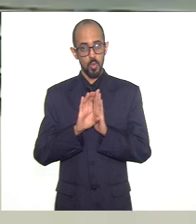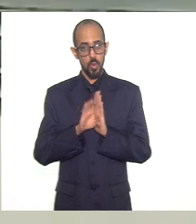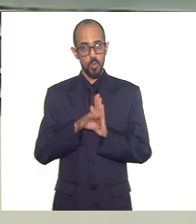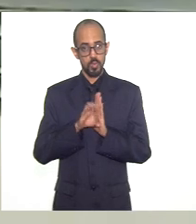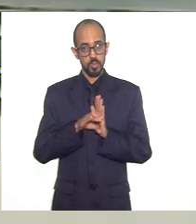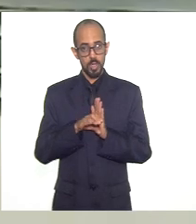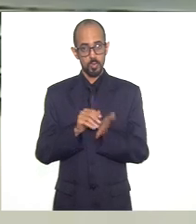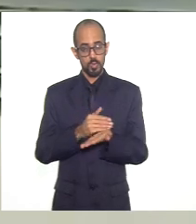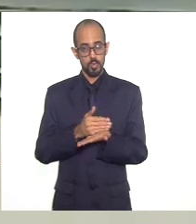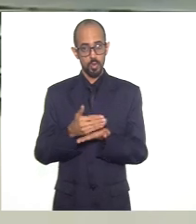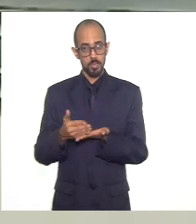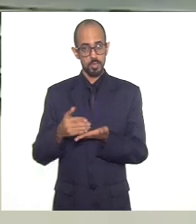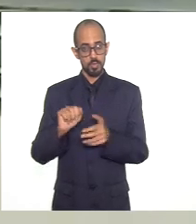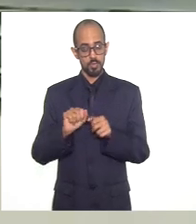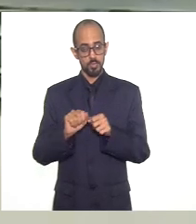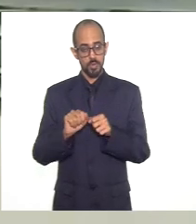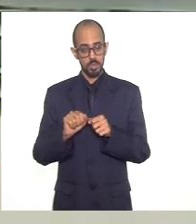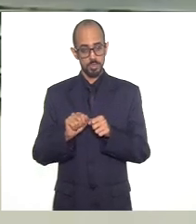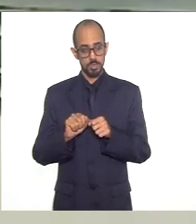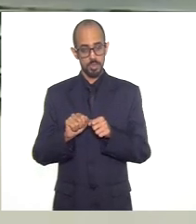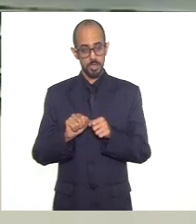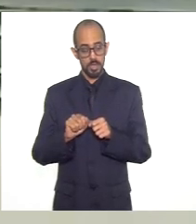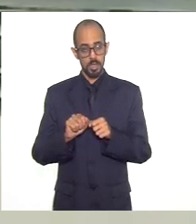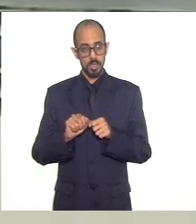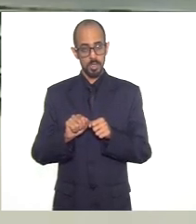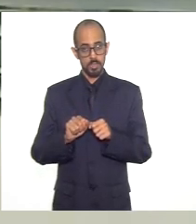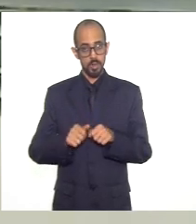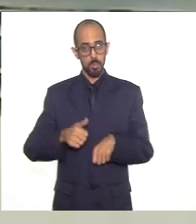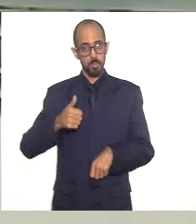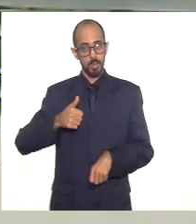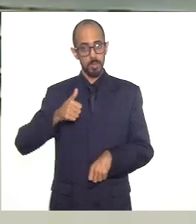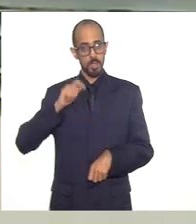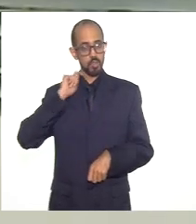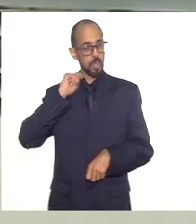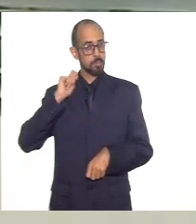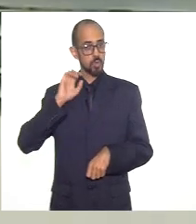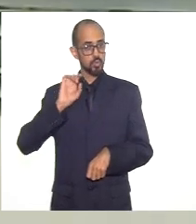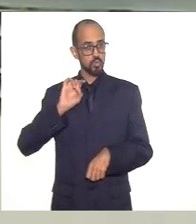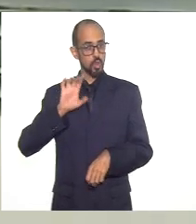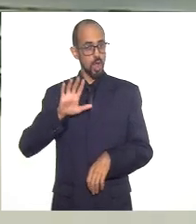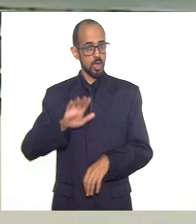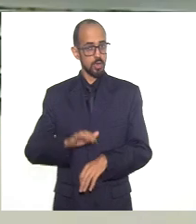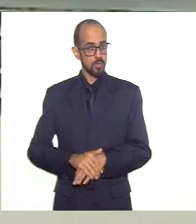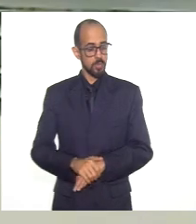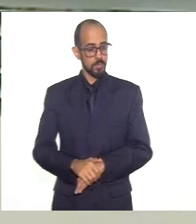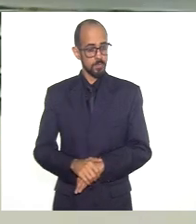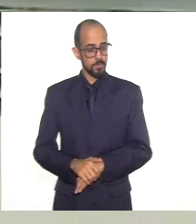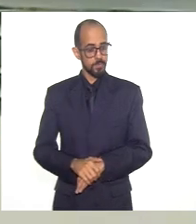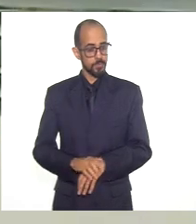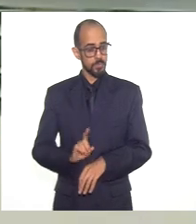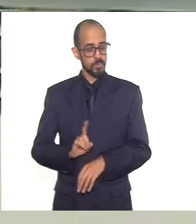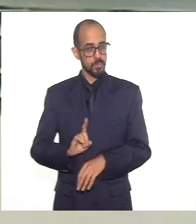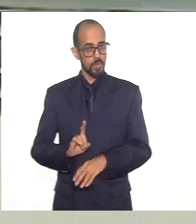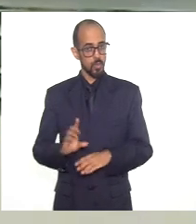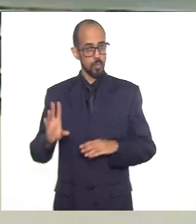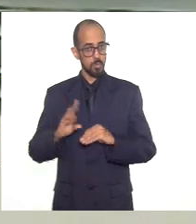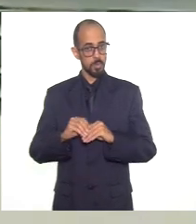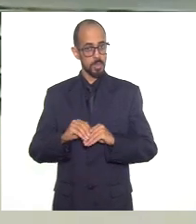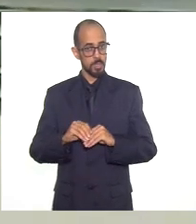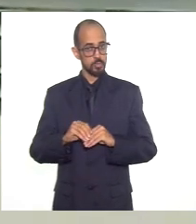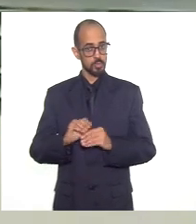de valer a partir de 1º de abril. Foi só isso, senhor presidente. Não acrescentamos com